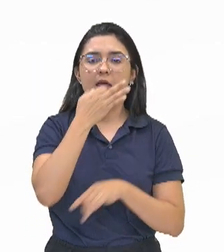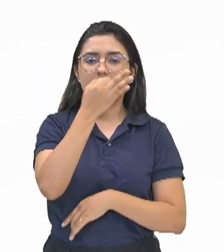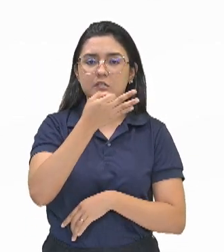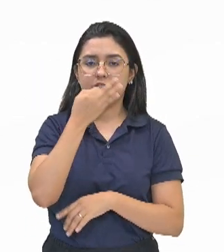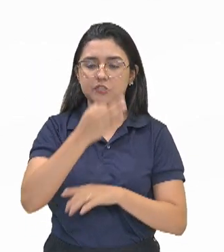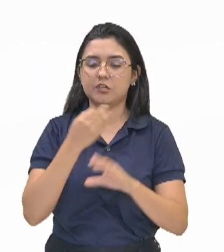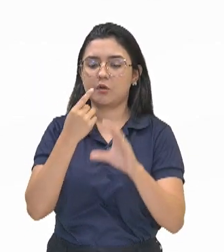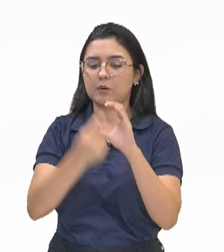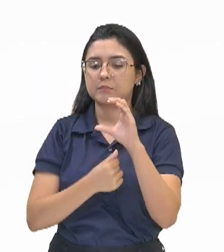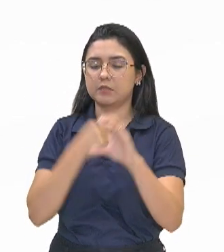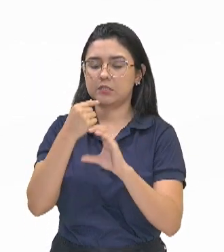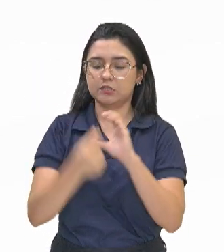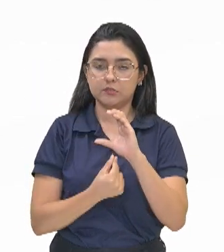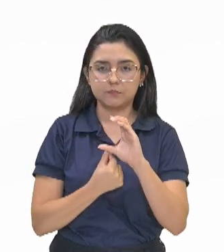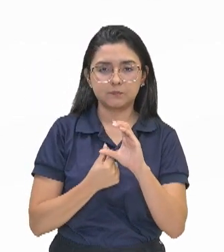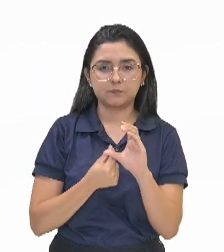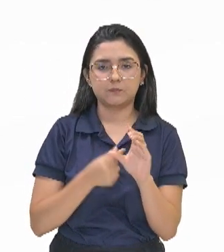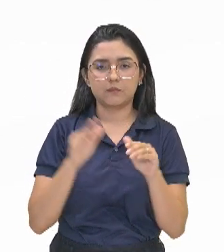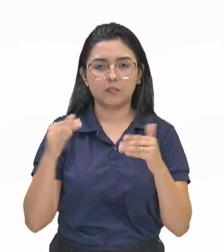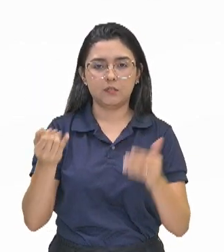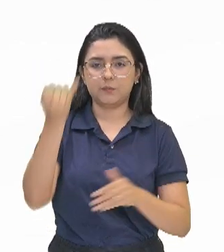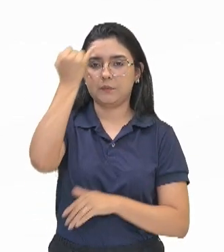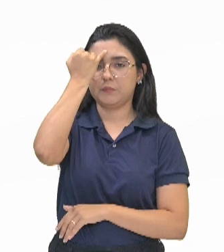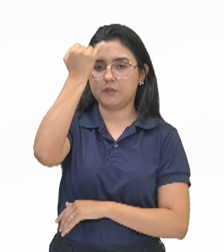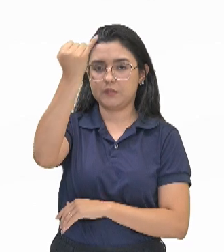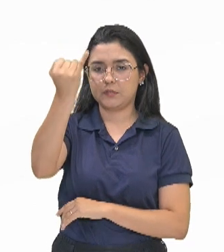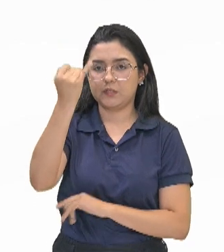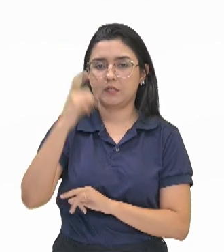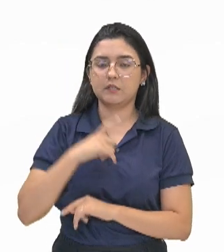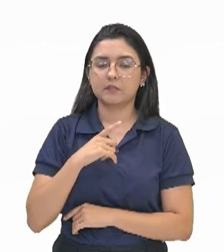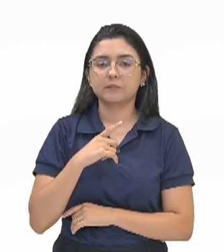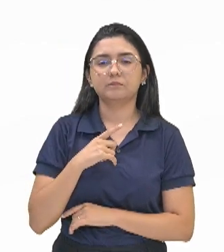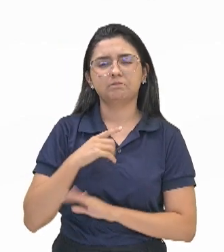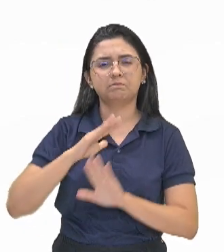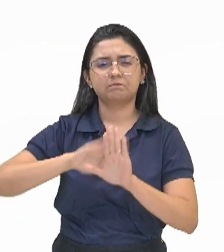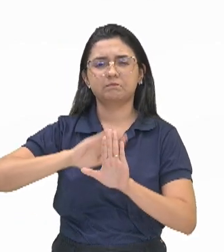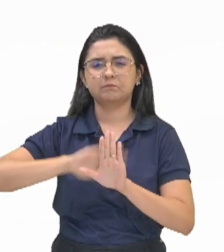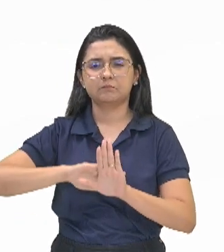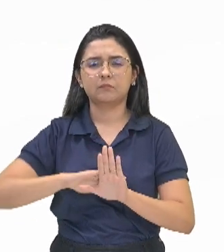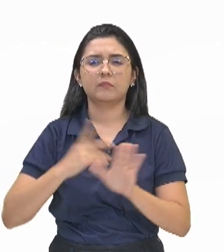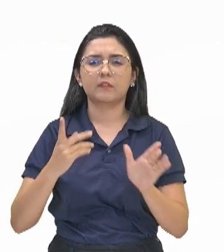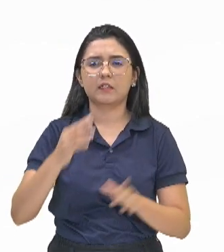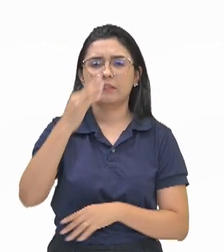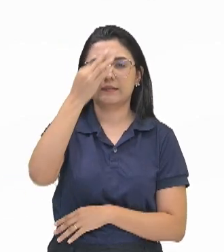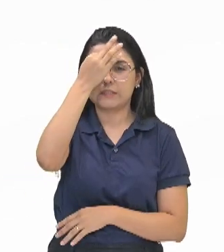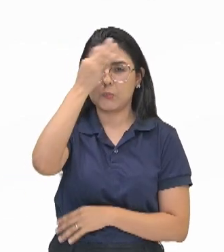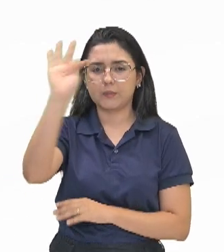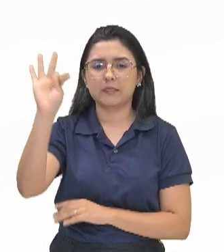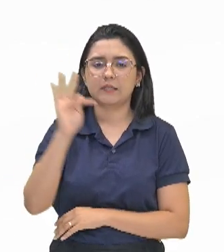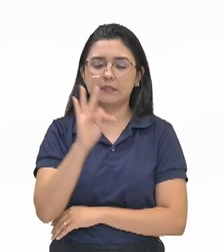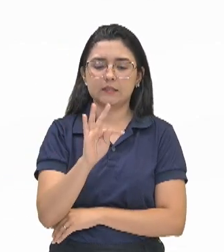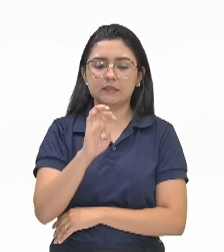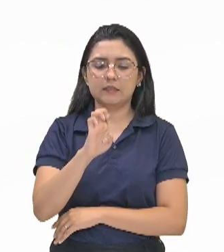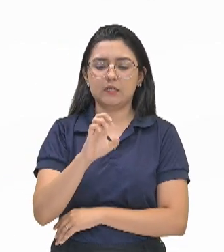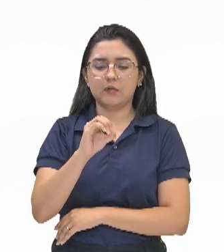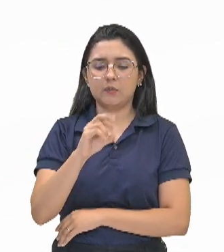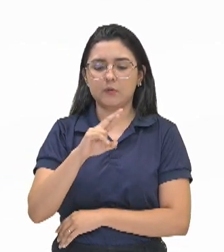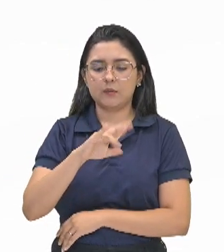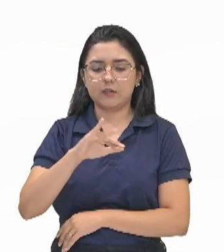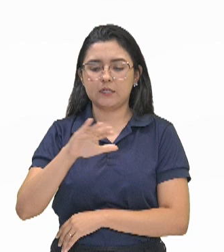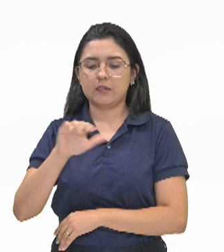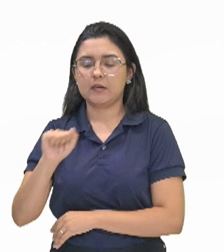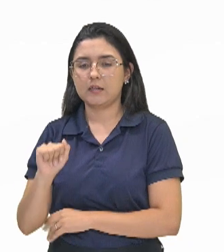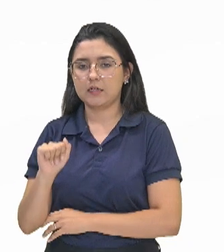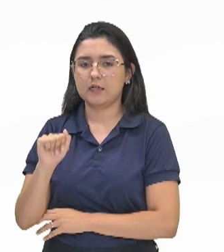foi praticamente então a ideia, né, que estava por trás dessa chamada teoria crítica, porque ela fazia essa